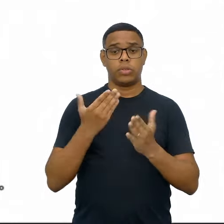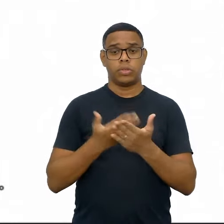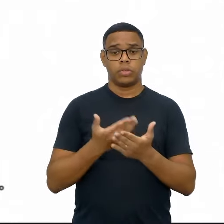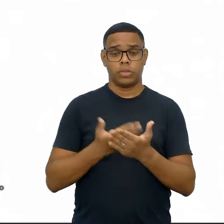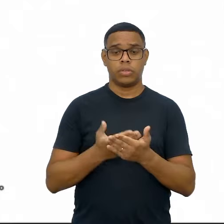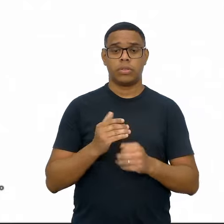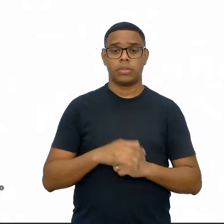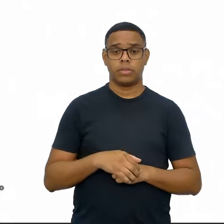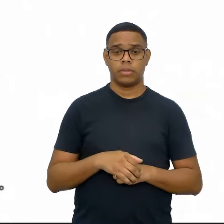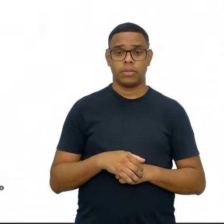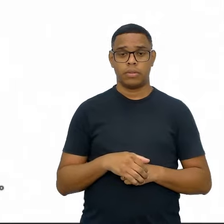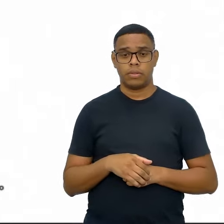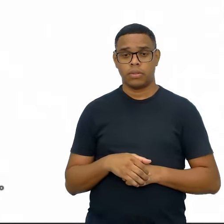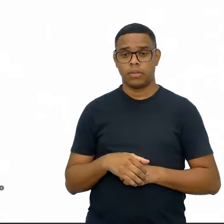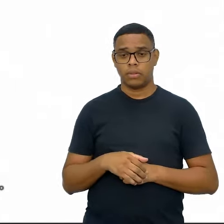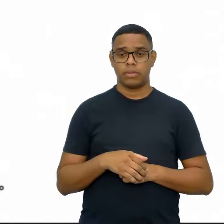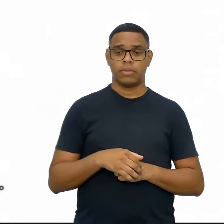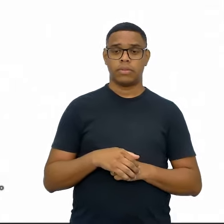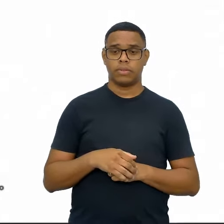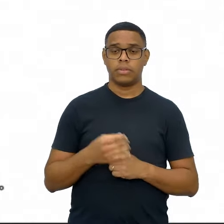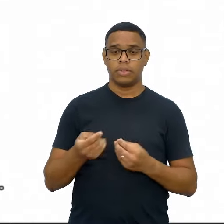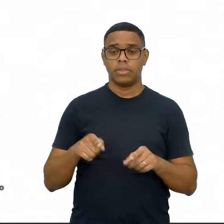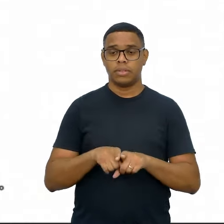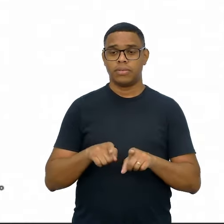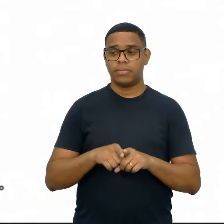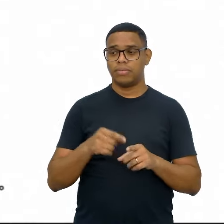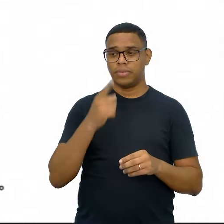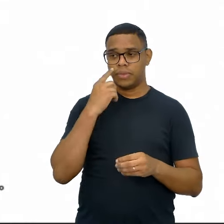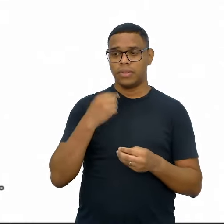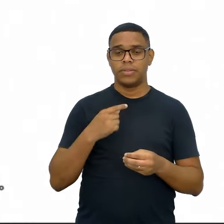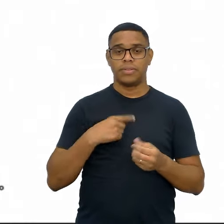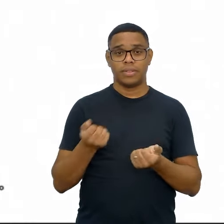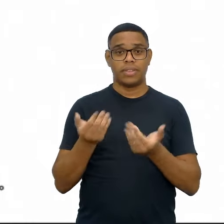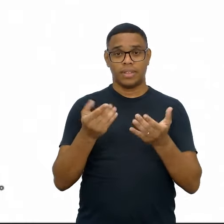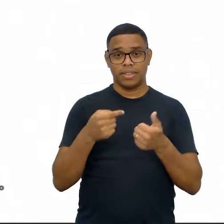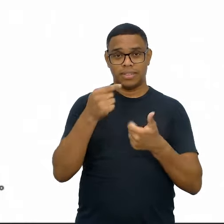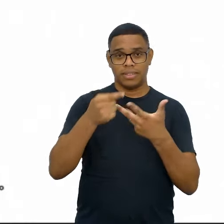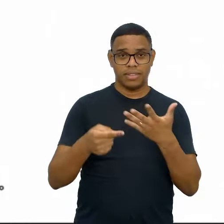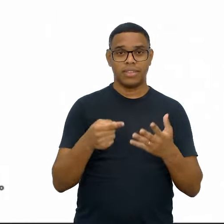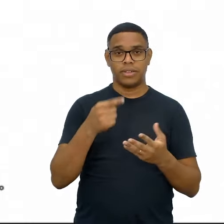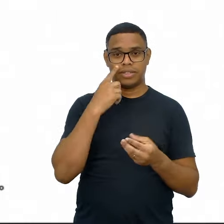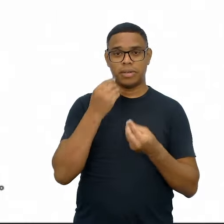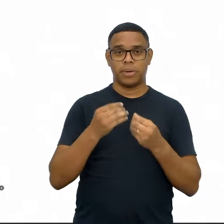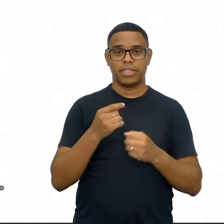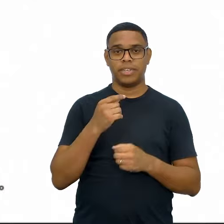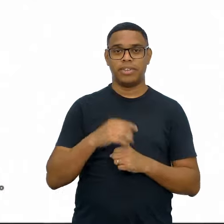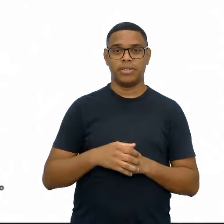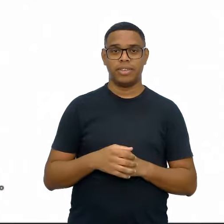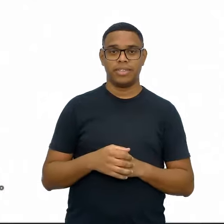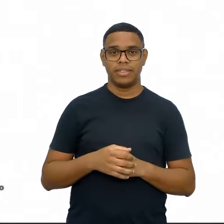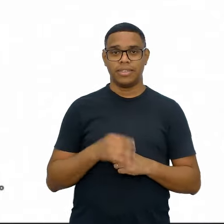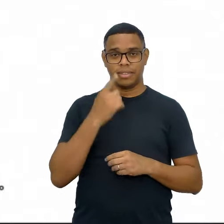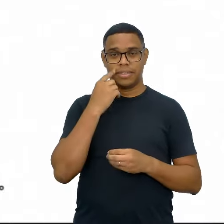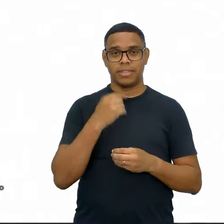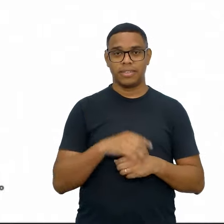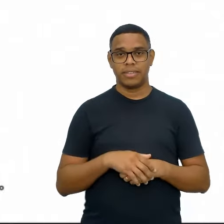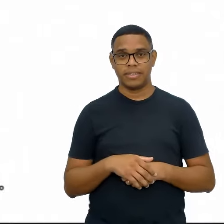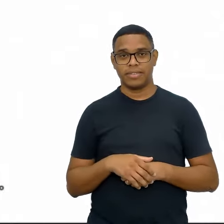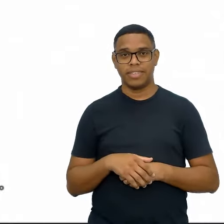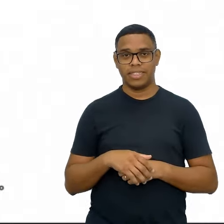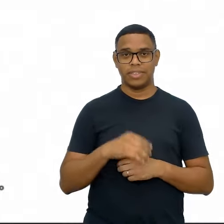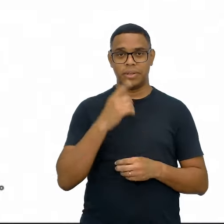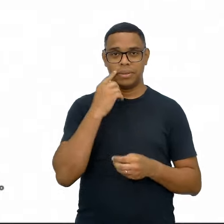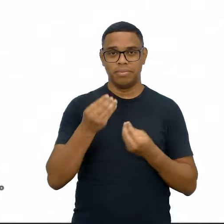escola, e os instrumentos que a SEDUC oferece para nós. Então, dentre